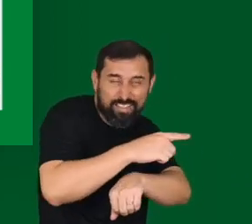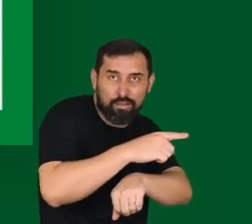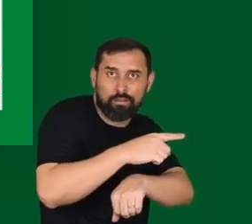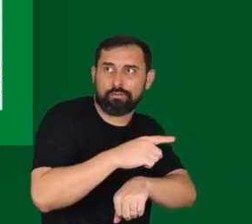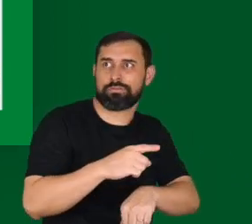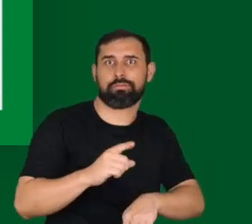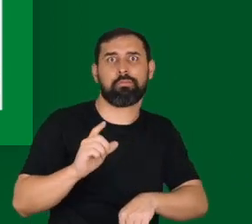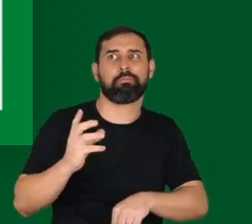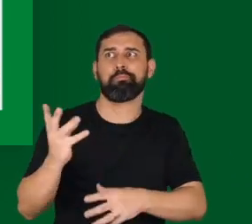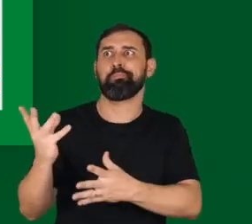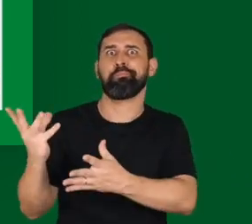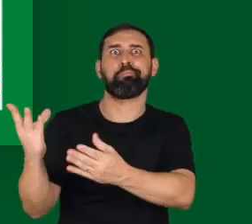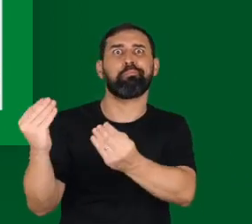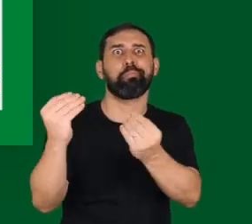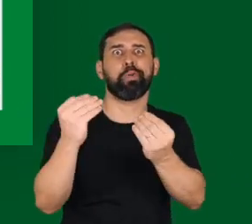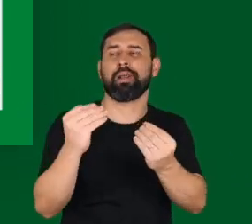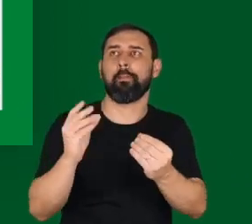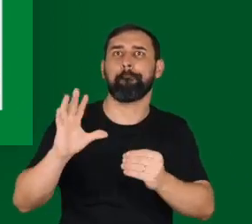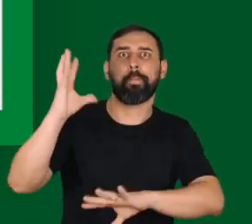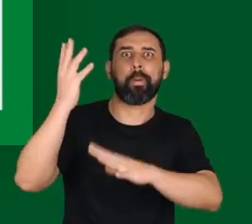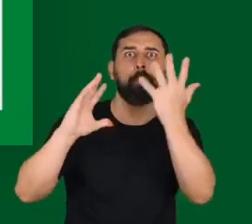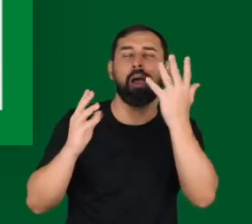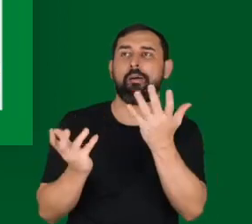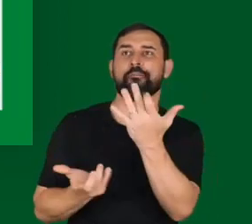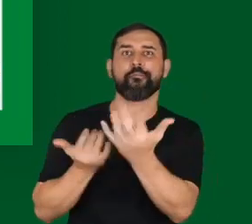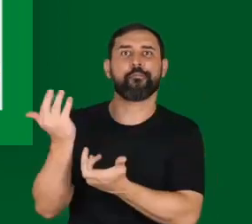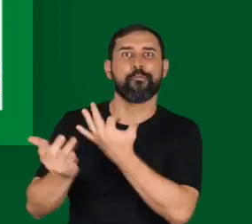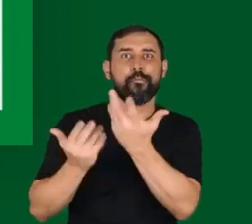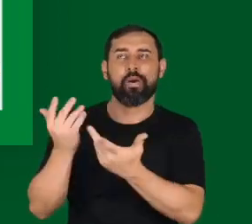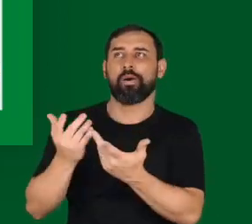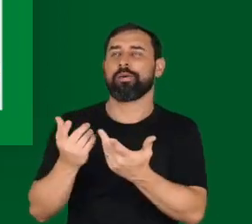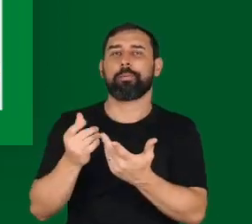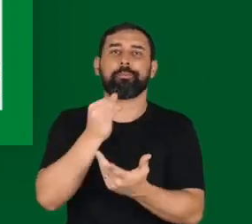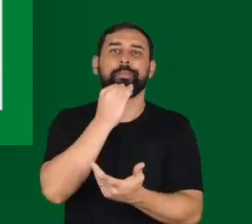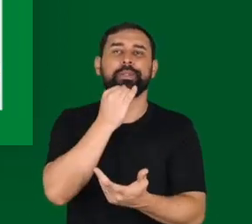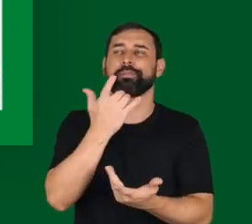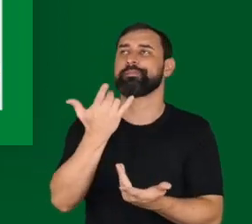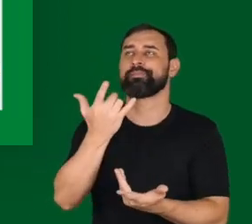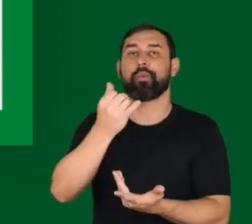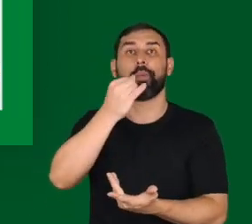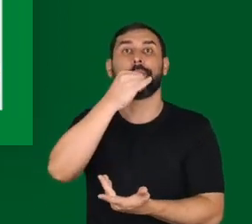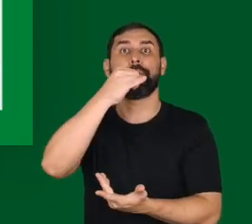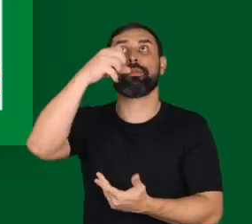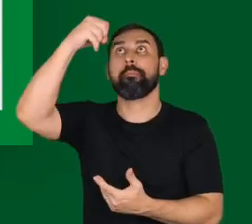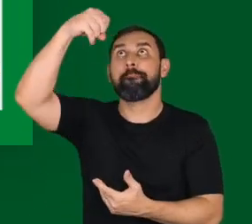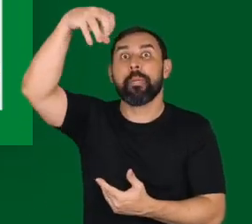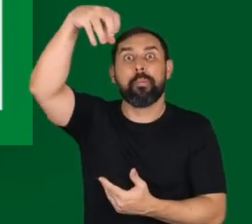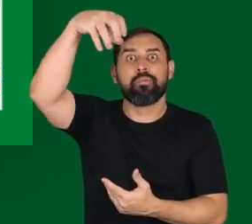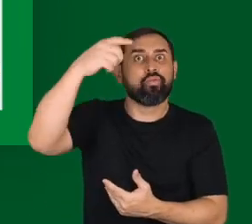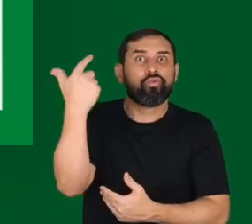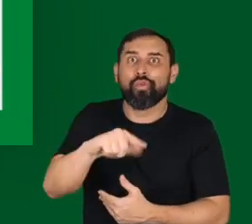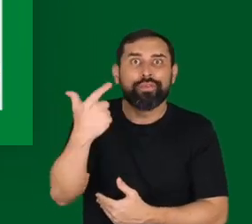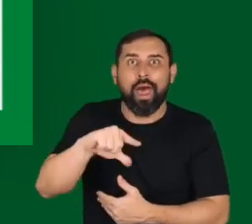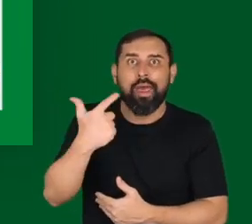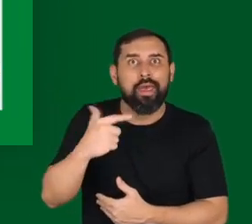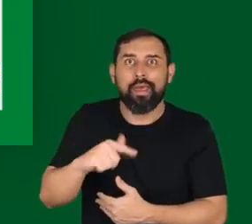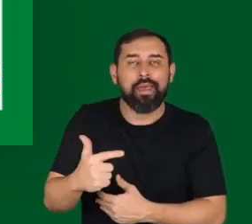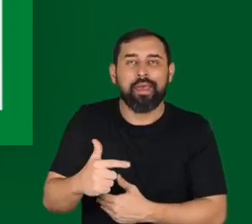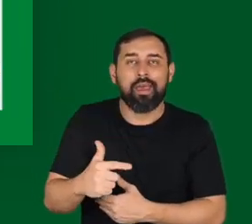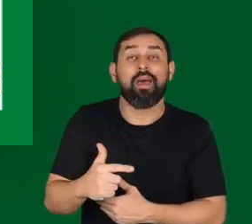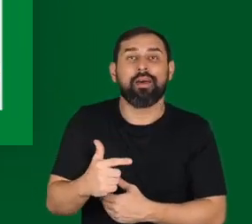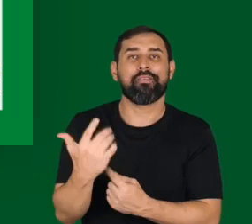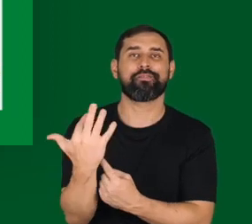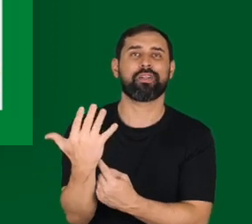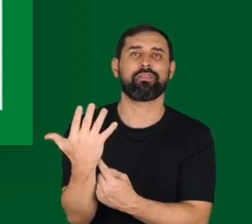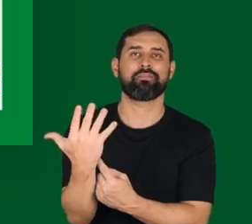Agarram, existem muitas vítimas pediátricas, né? Vários locais onde a gente não tem energia elétrica e a energia que é